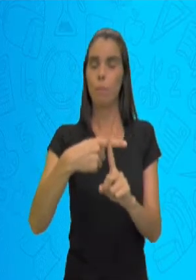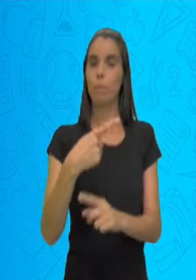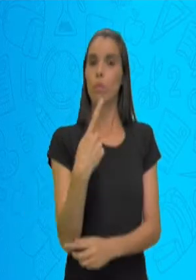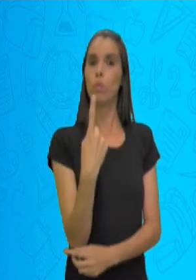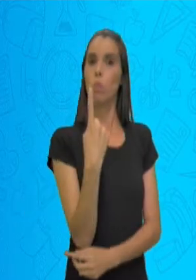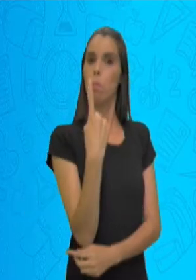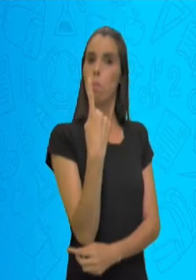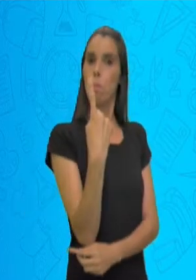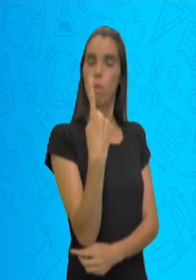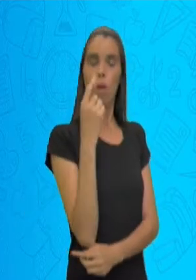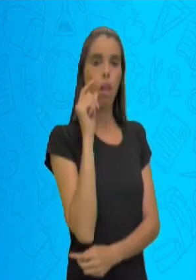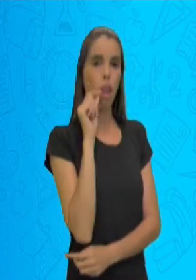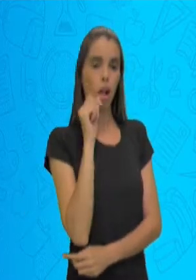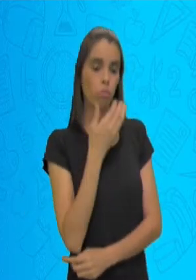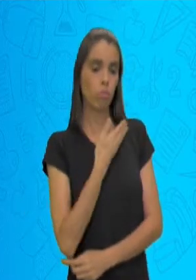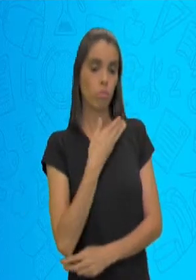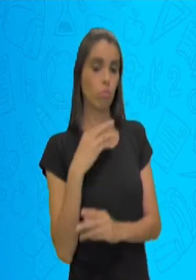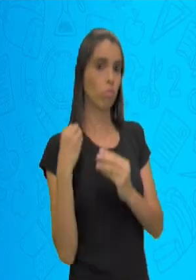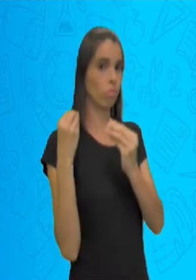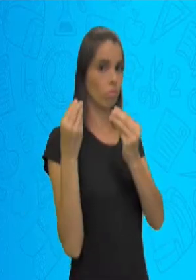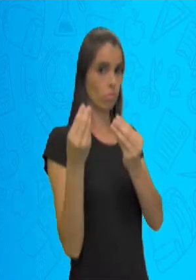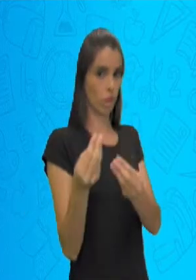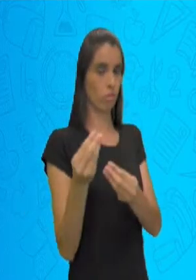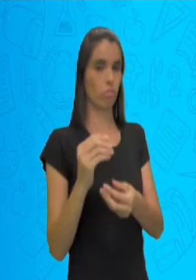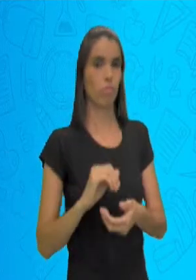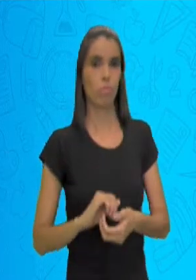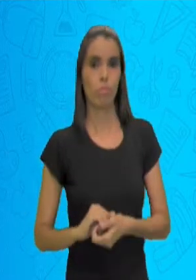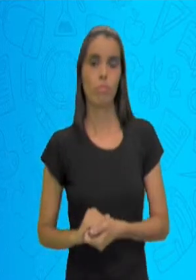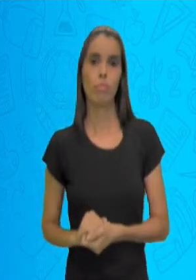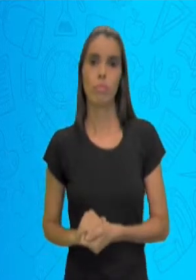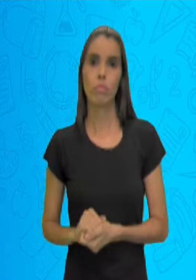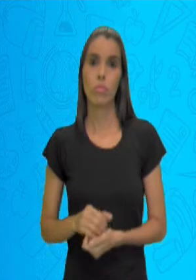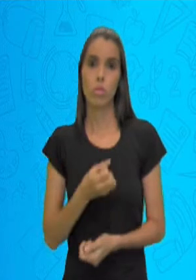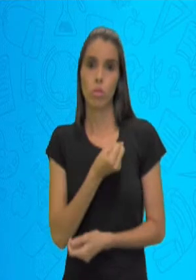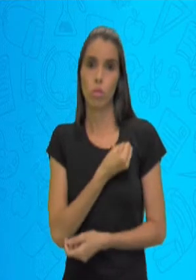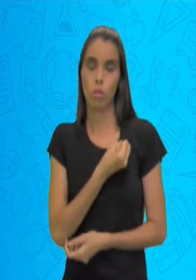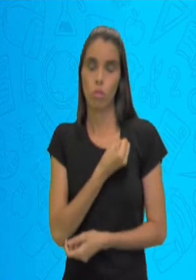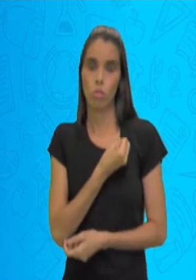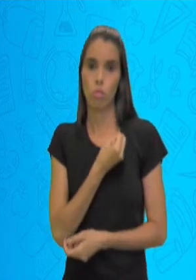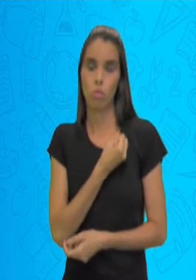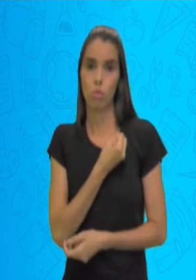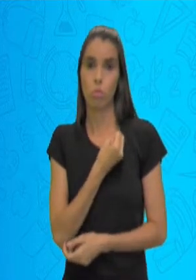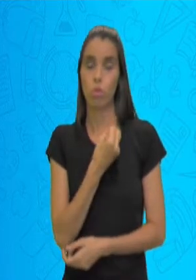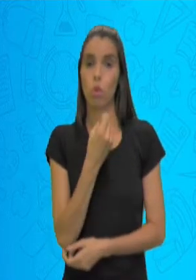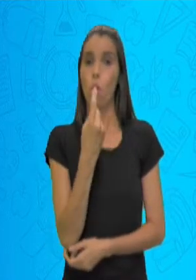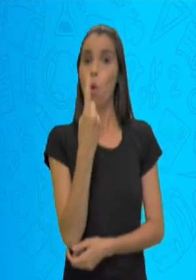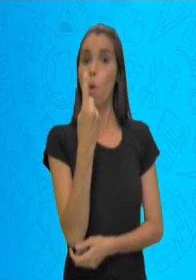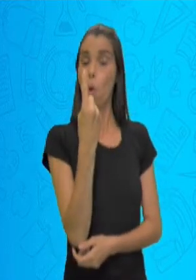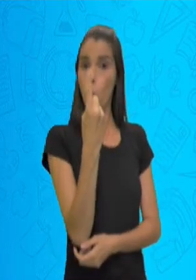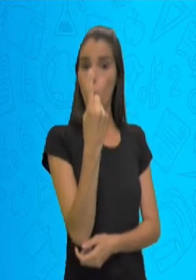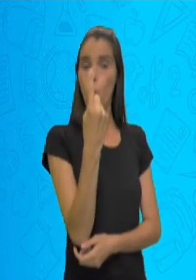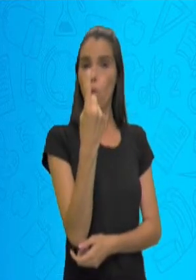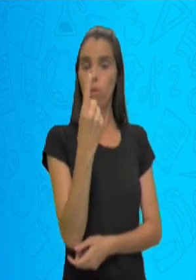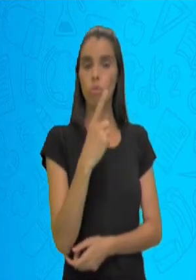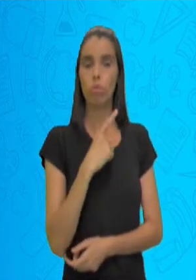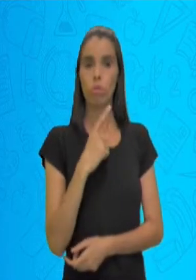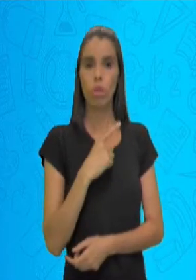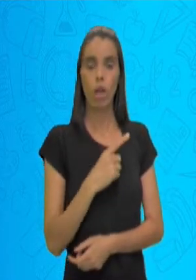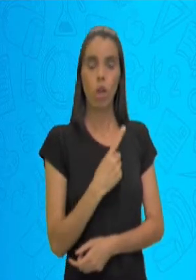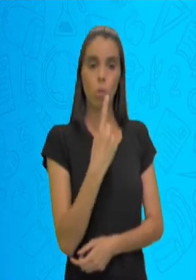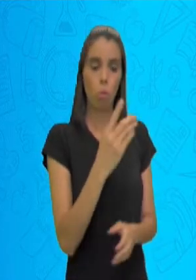ela mais? 1. 1 é um número com um algarismo. Então, ele ocupa a